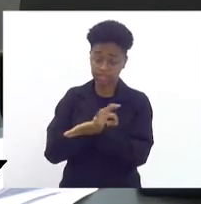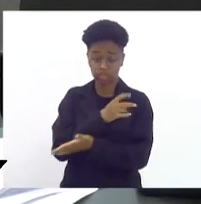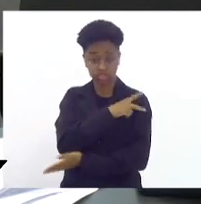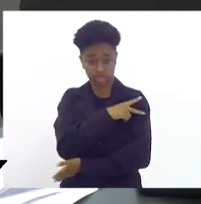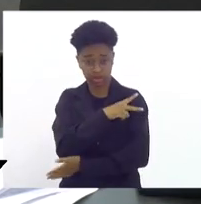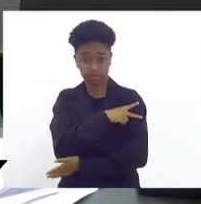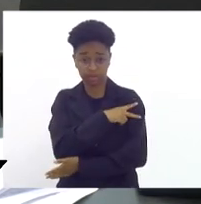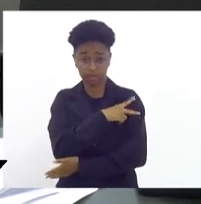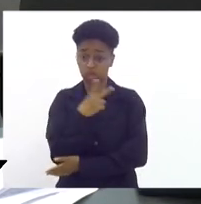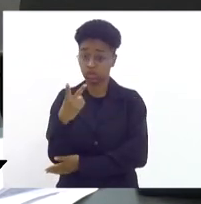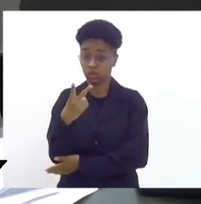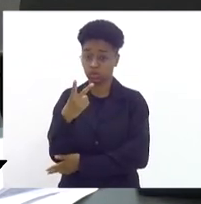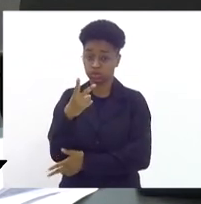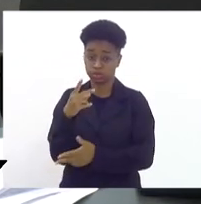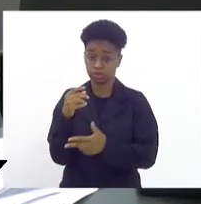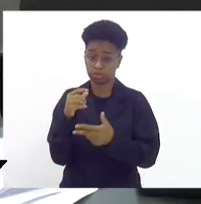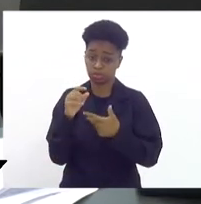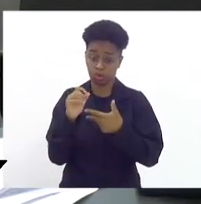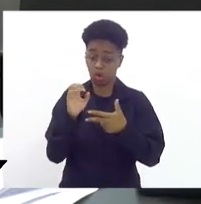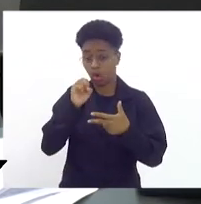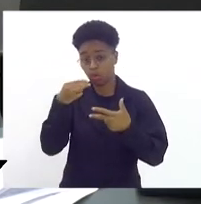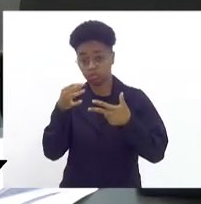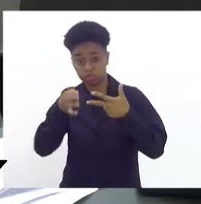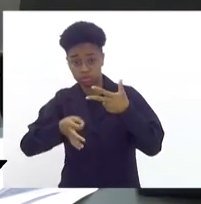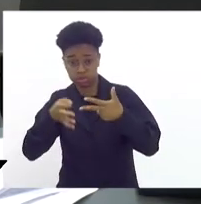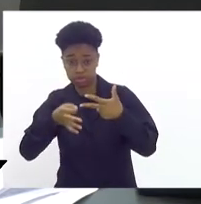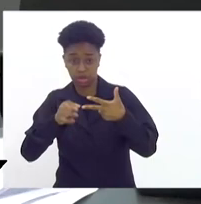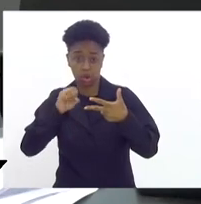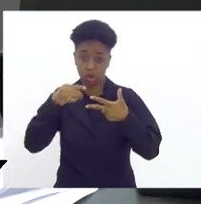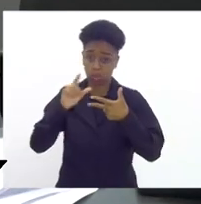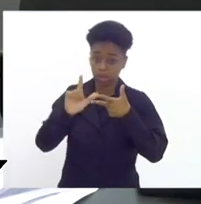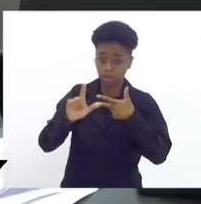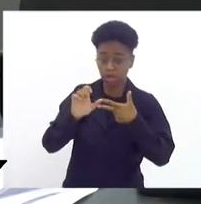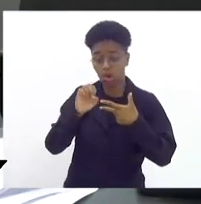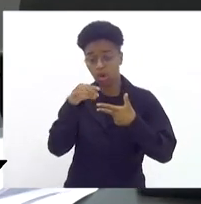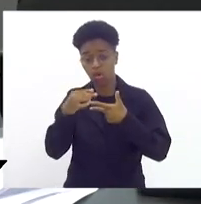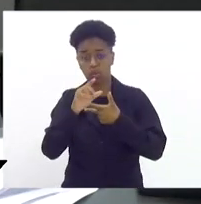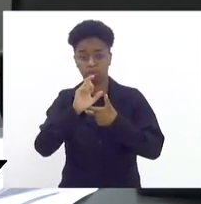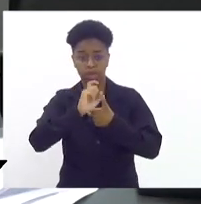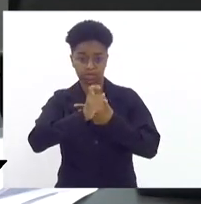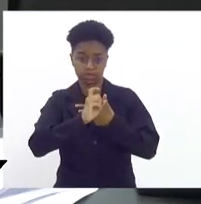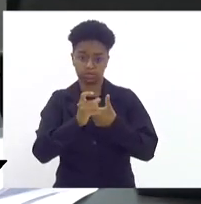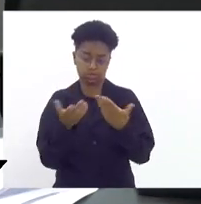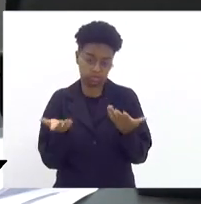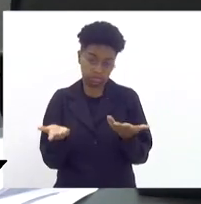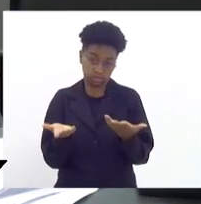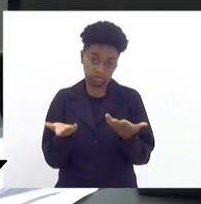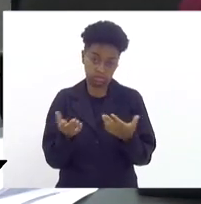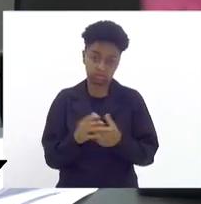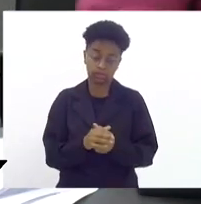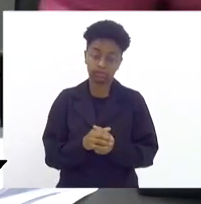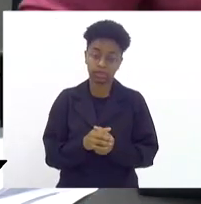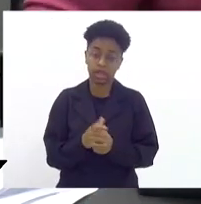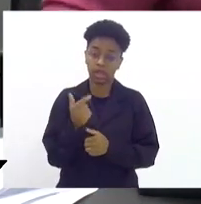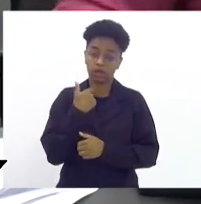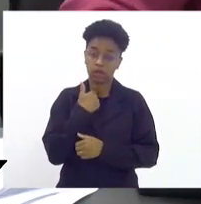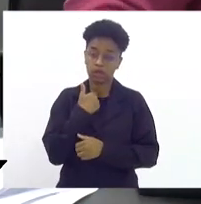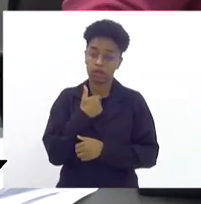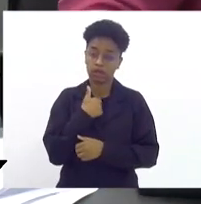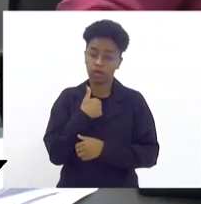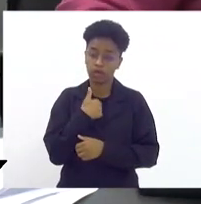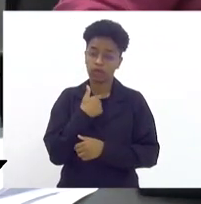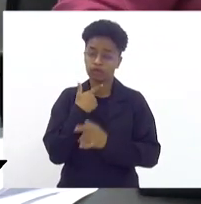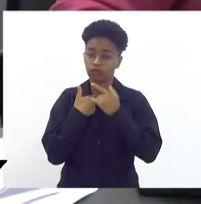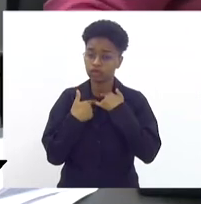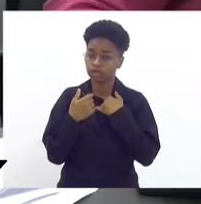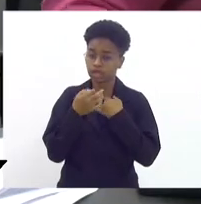pelo menos, de dois poderes, um do judiciário, ou do legislativo, ou do executivo. Então, o que eu queria